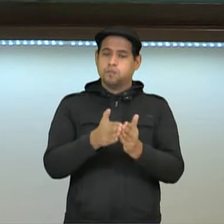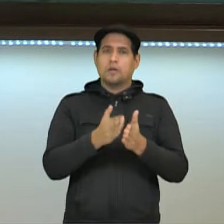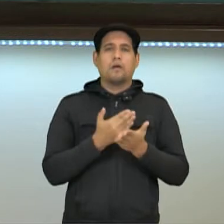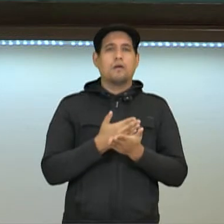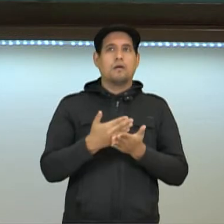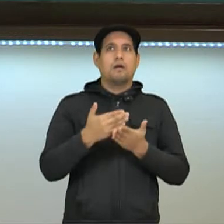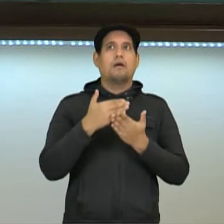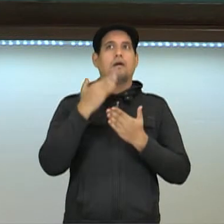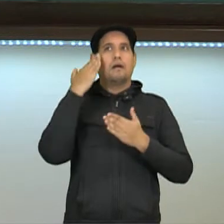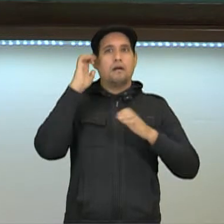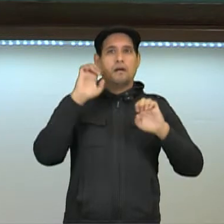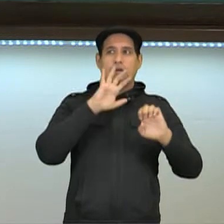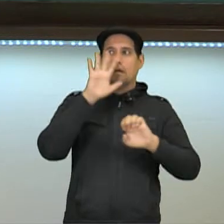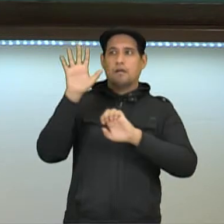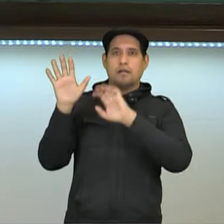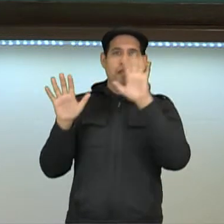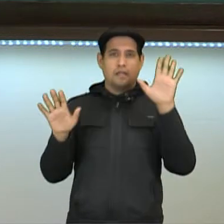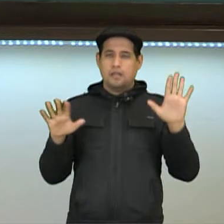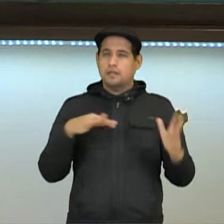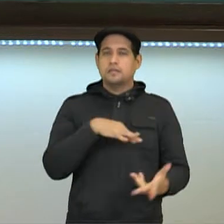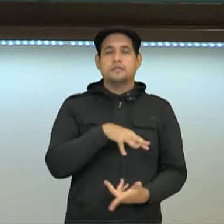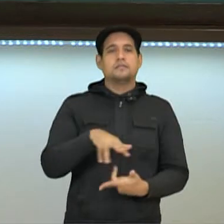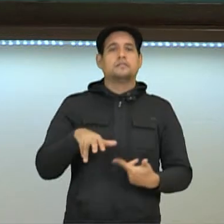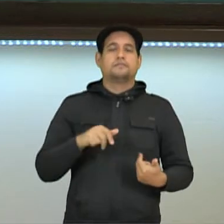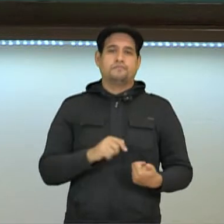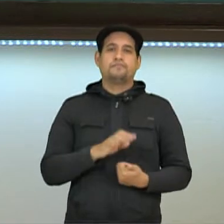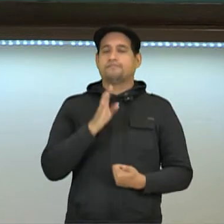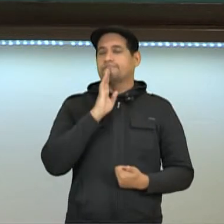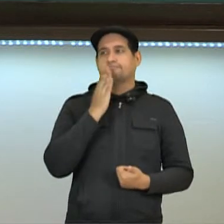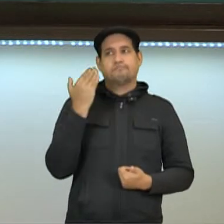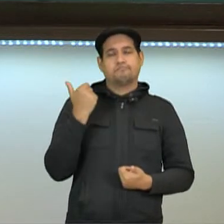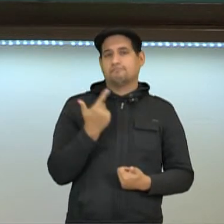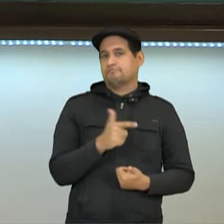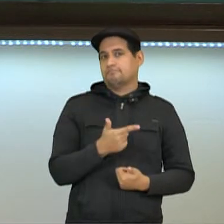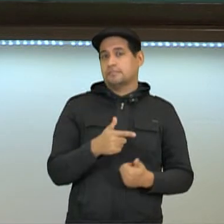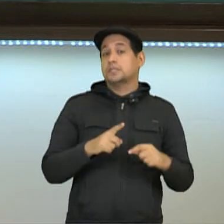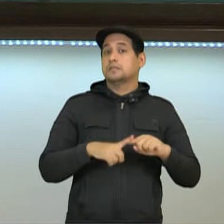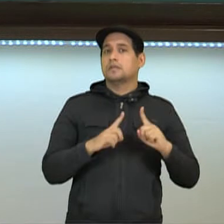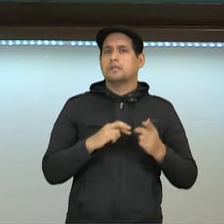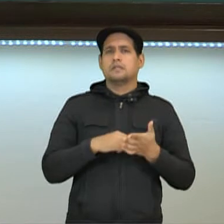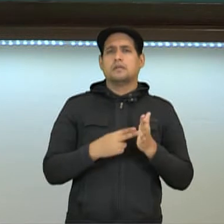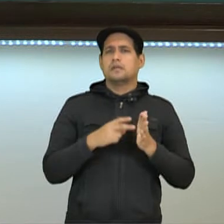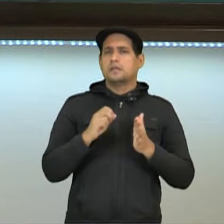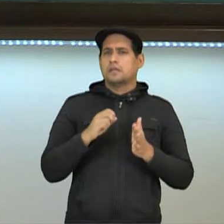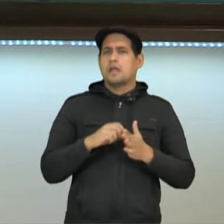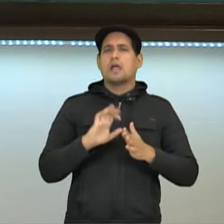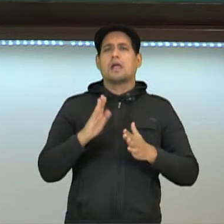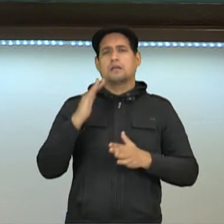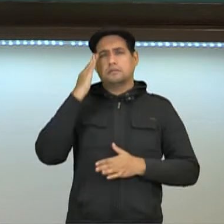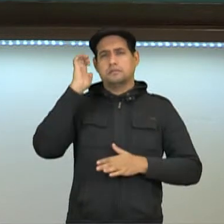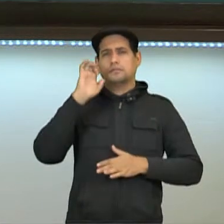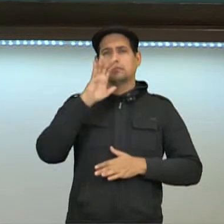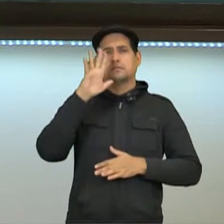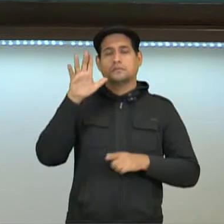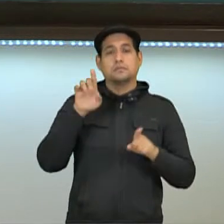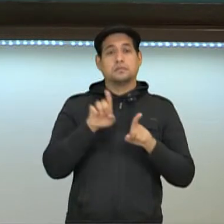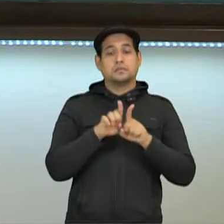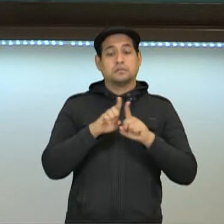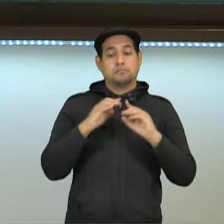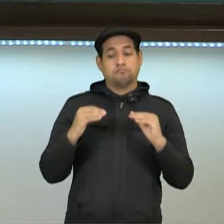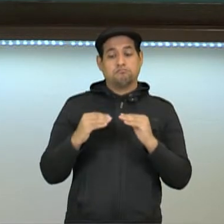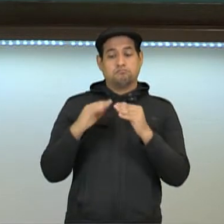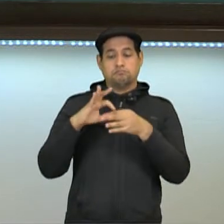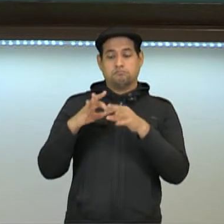foram mapeando parte do mundo que não era conhecido até então. Então era compreensível que eles, dentro